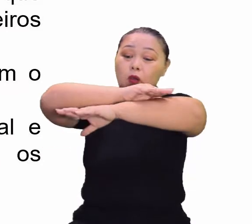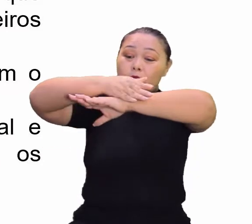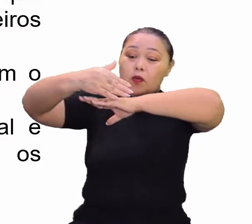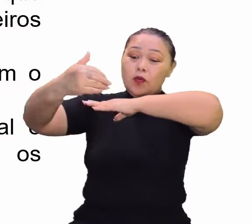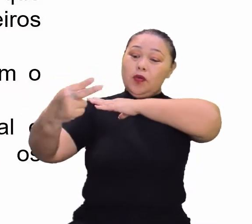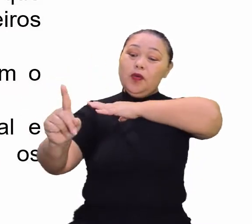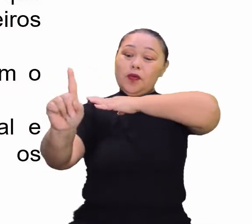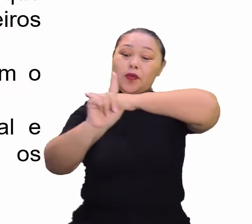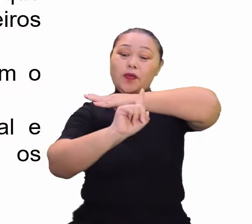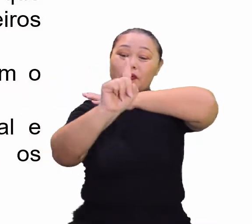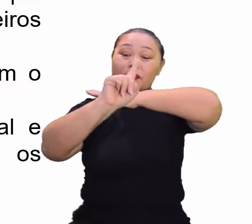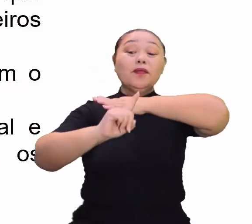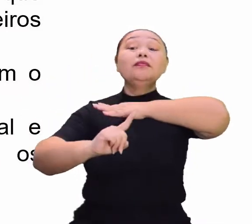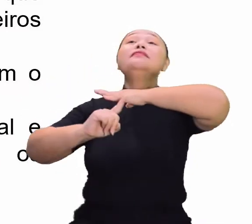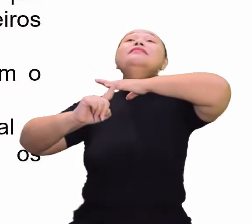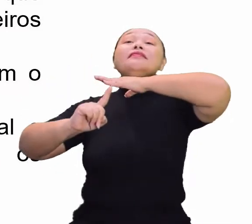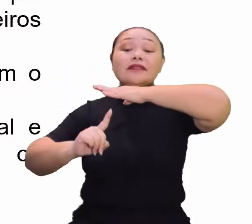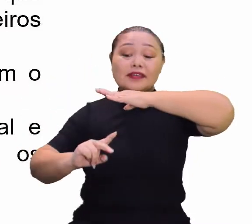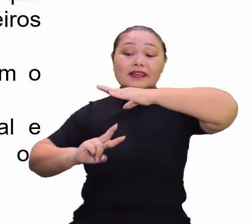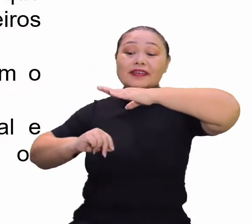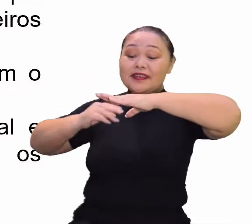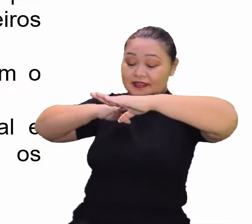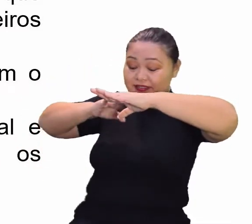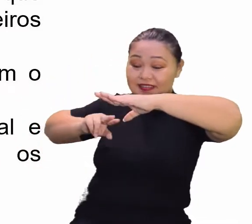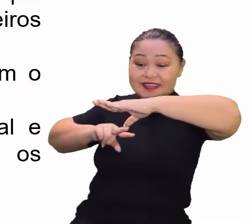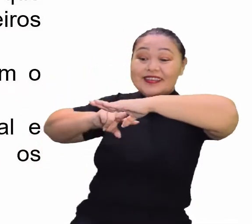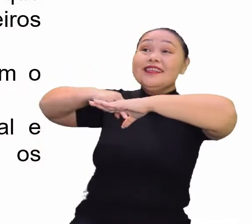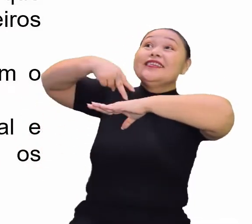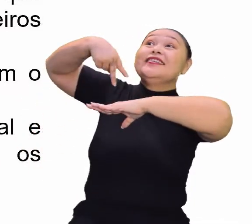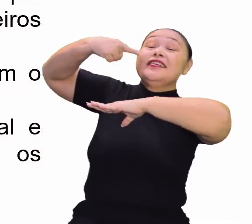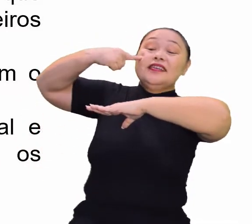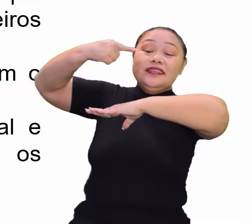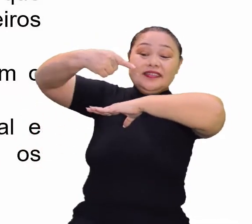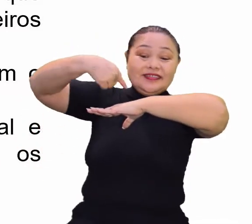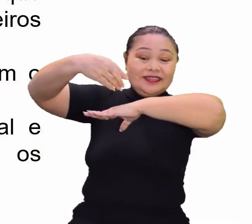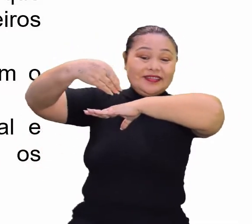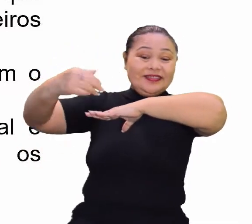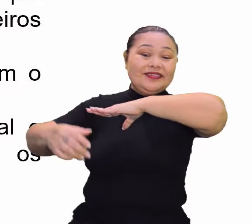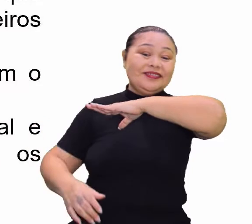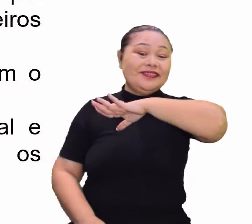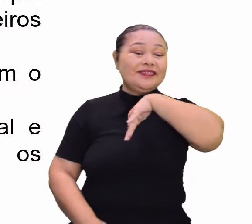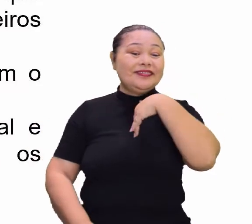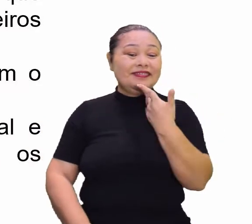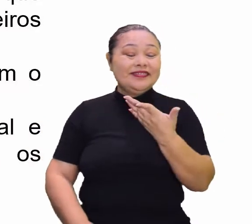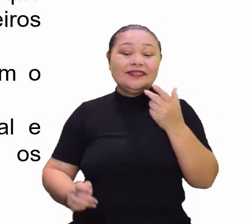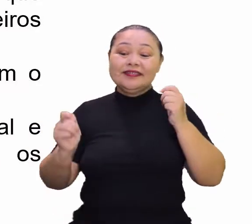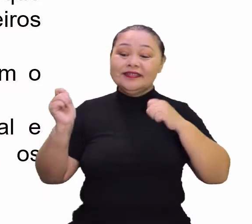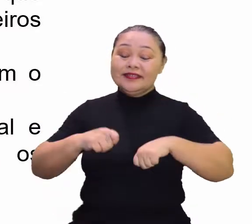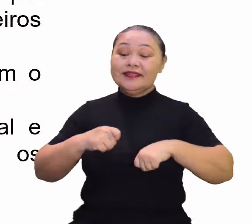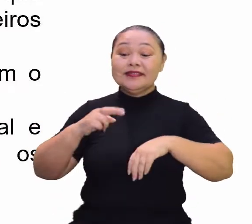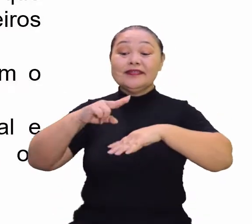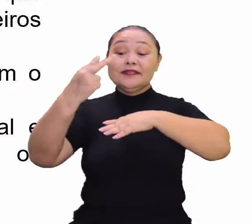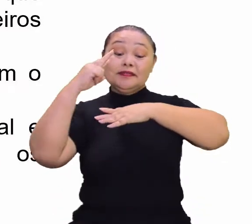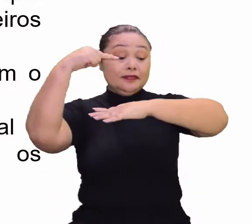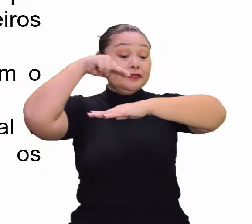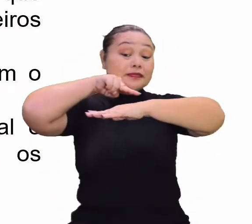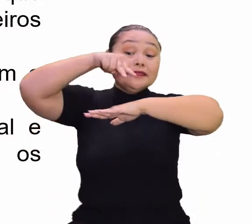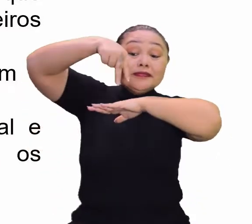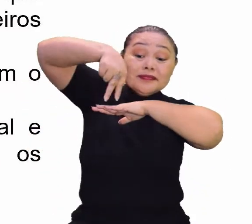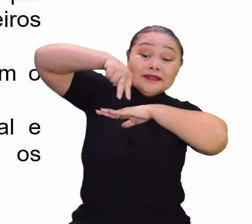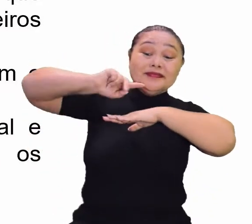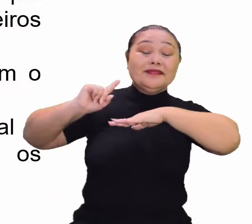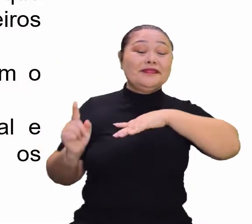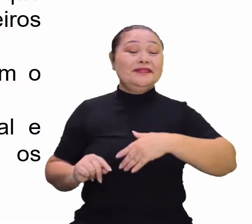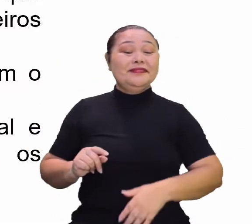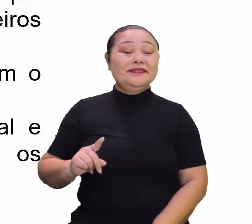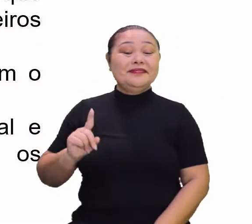é de madeira, às vezes bem altão, você é criança, tinha que levantar. Isso, exatamente. Para poder alguém te ver, tinha que ficar de ponto de